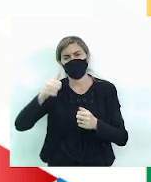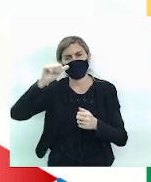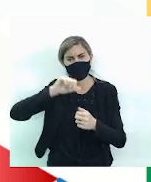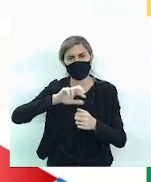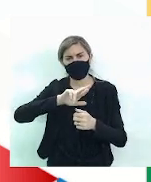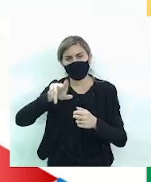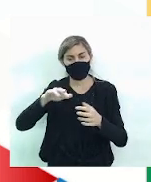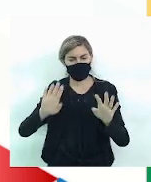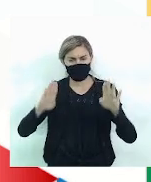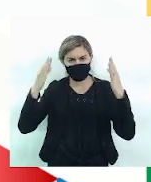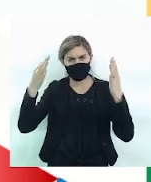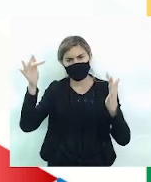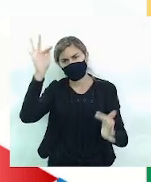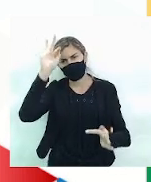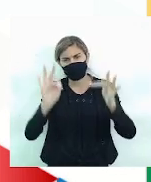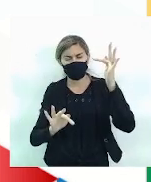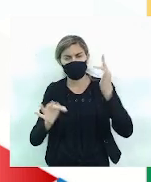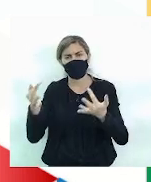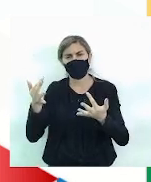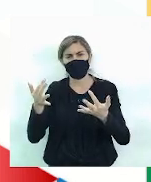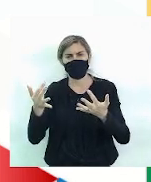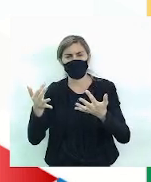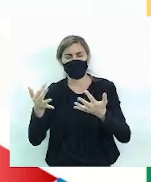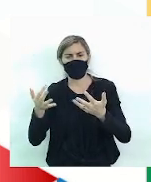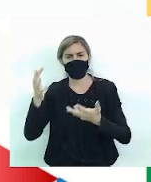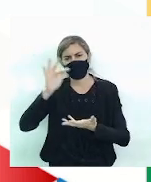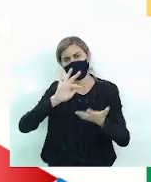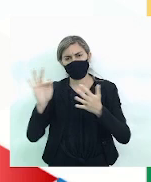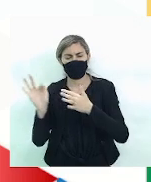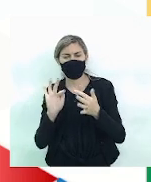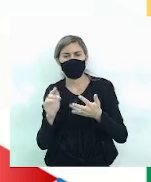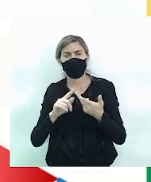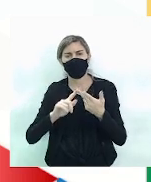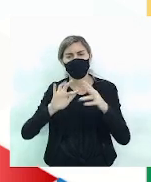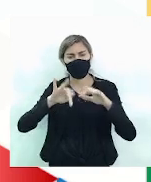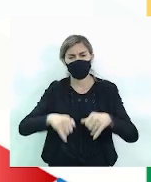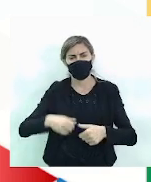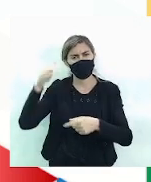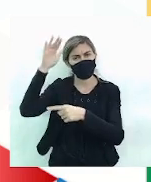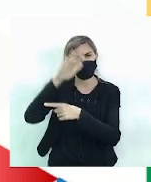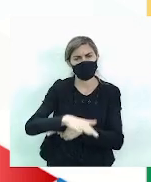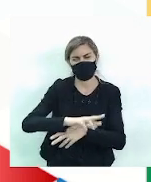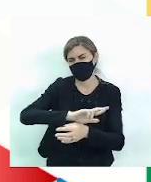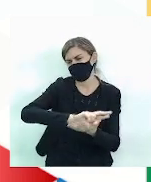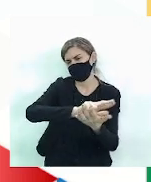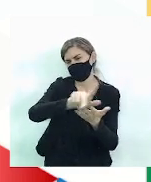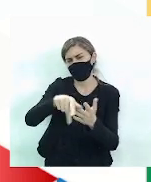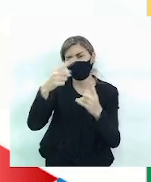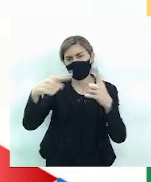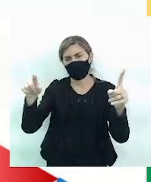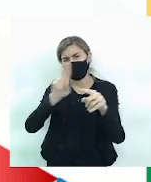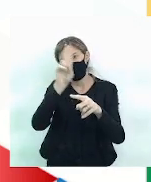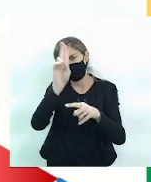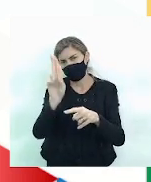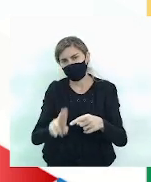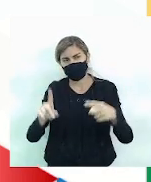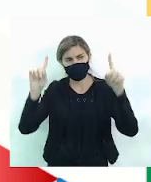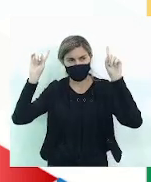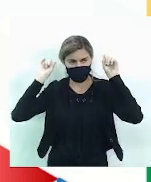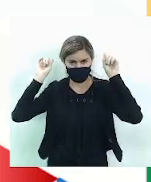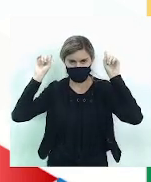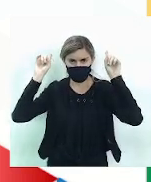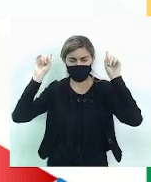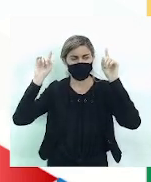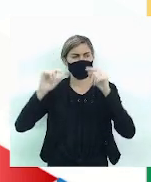do Forró e Fim da Tarde. Então, foram obras, foram CDs. Então ele tem inúmeras músicas. E outra coisa, você que é